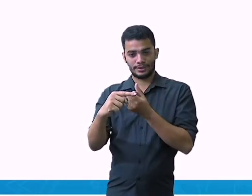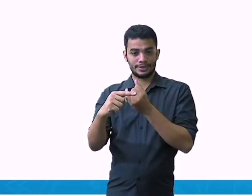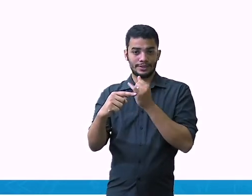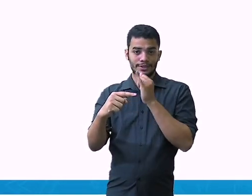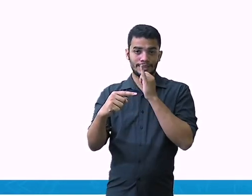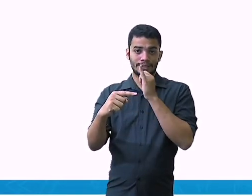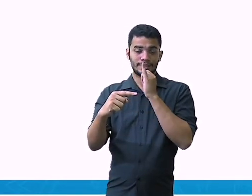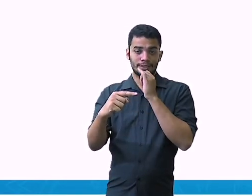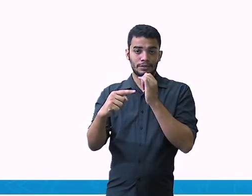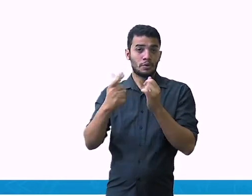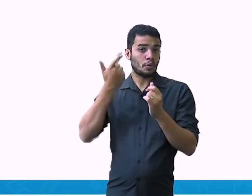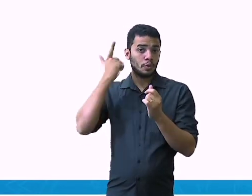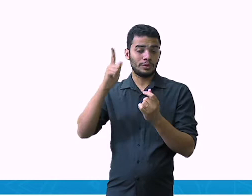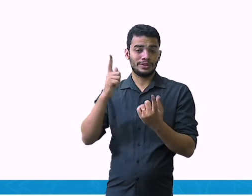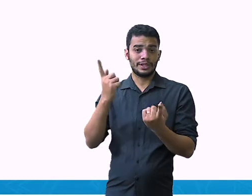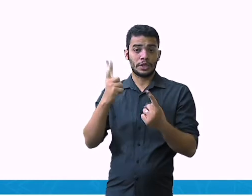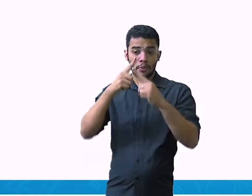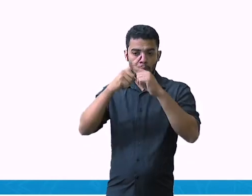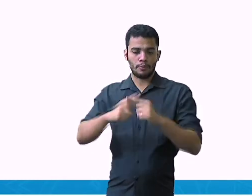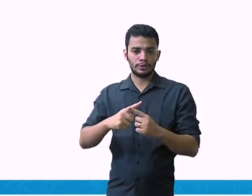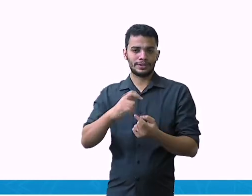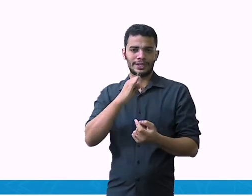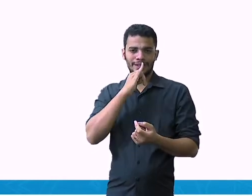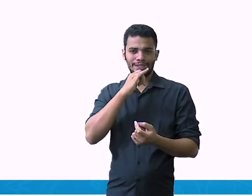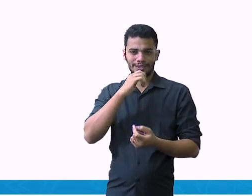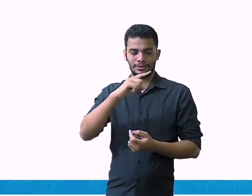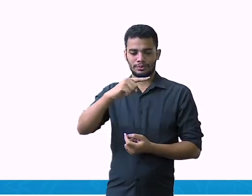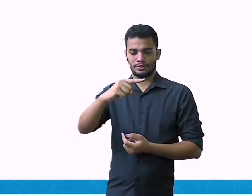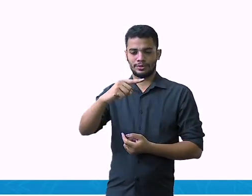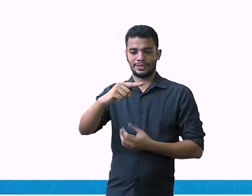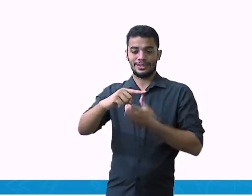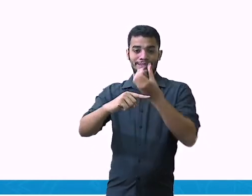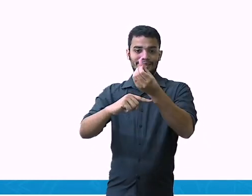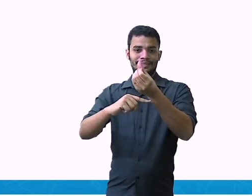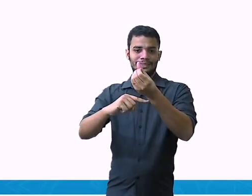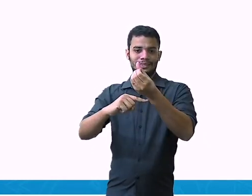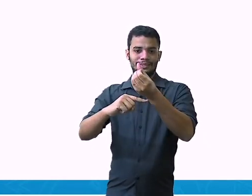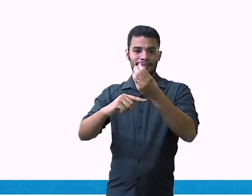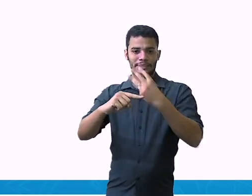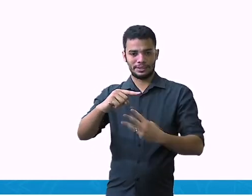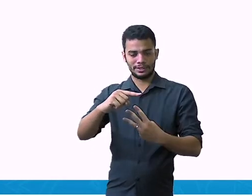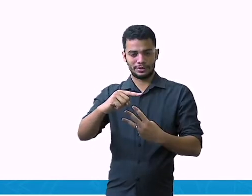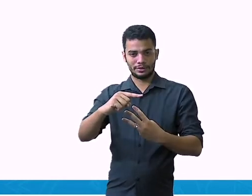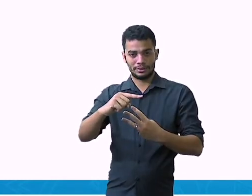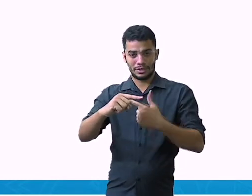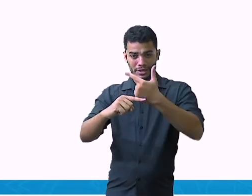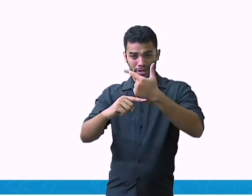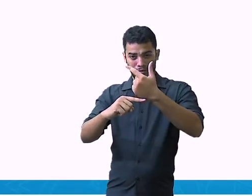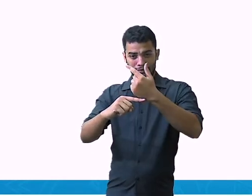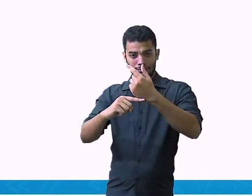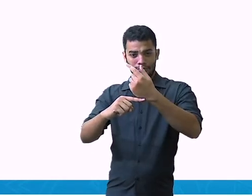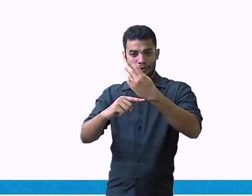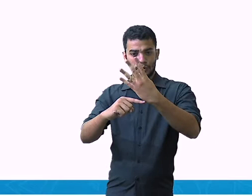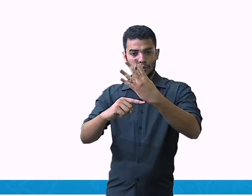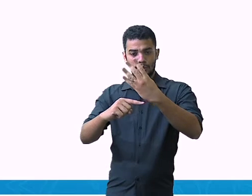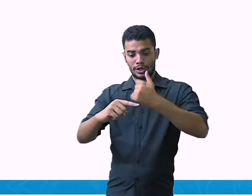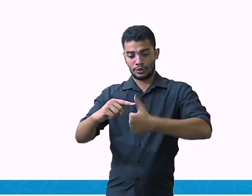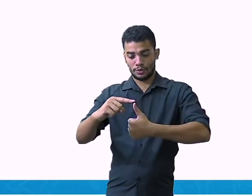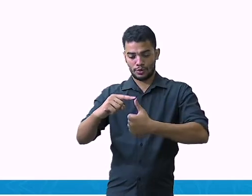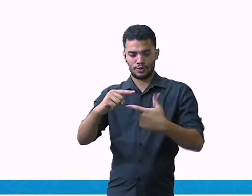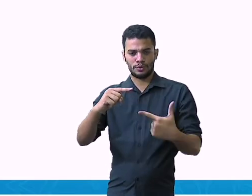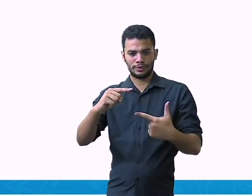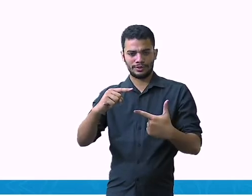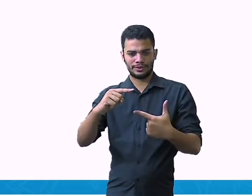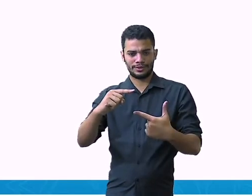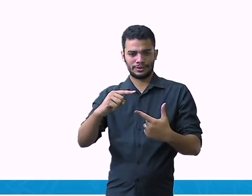6/3, 24, 12, 9/3, ok? Eu encontro ali, se eu for na tabuada, você vai